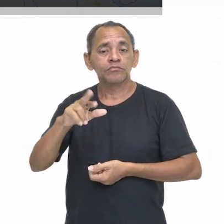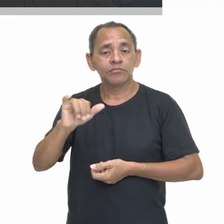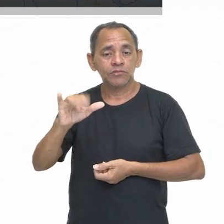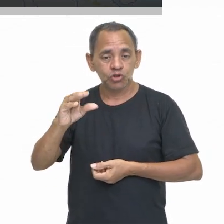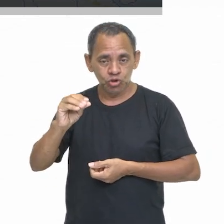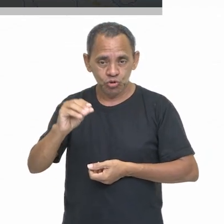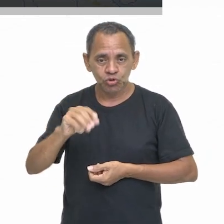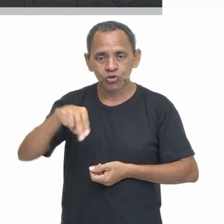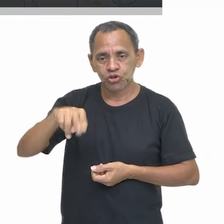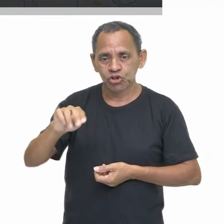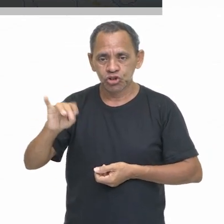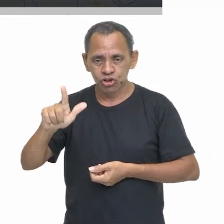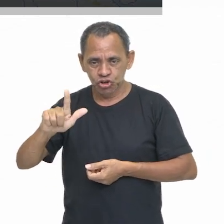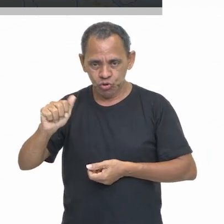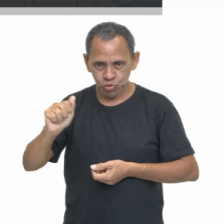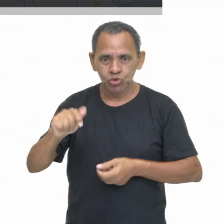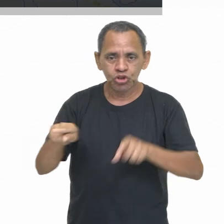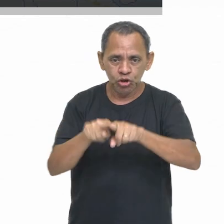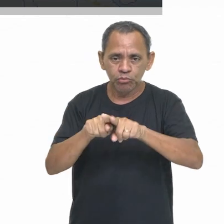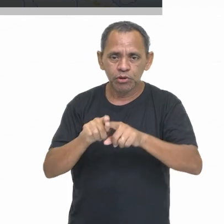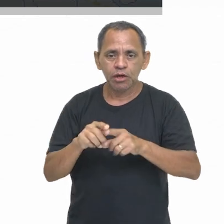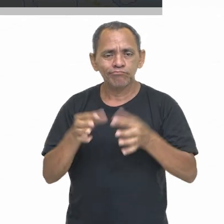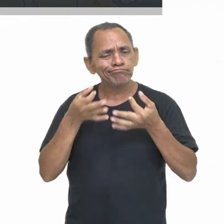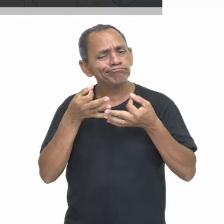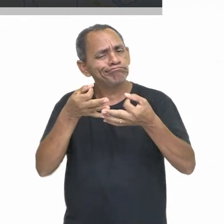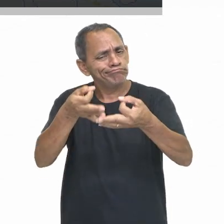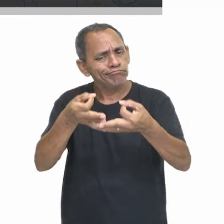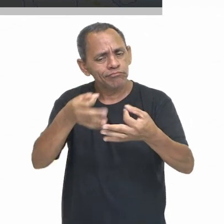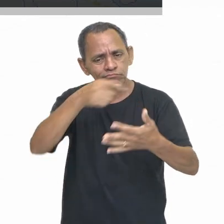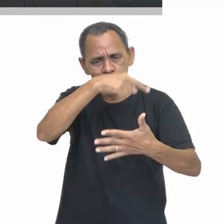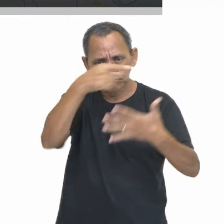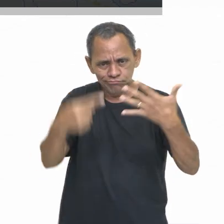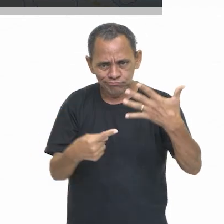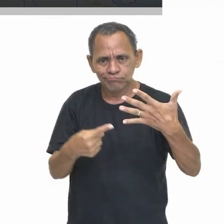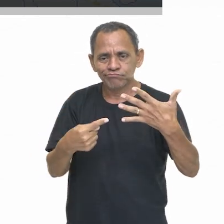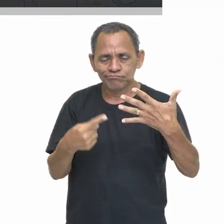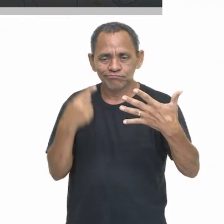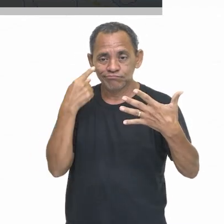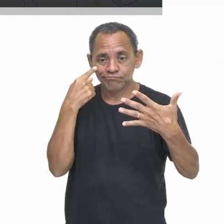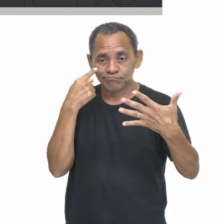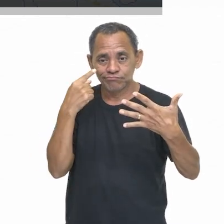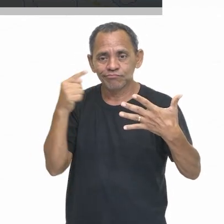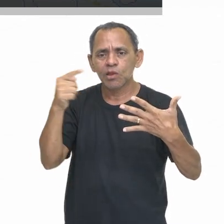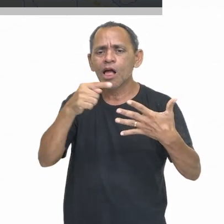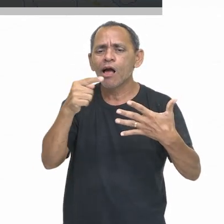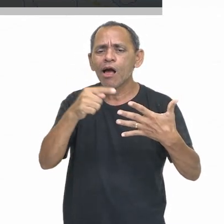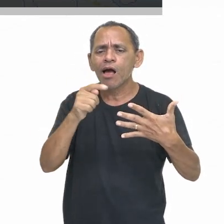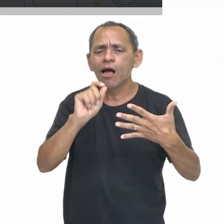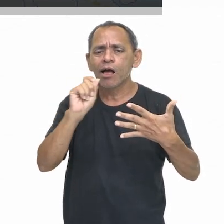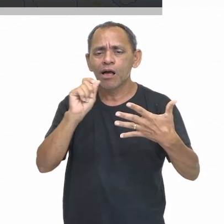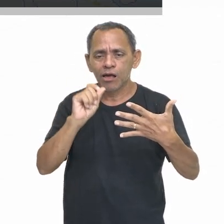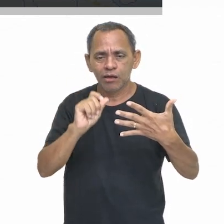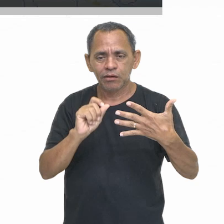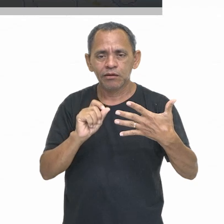Nilo, tá? Fique atento a esse ponto, tá? O Rio Nilo, ele é e